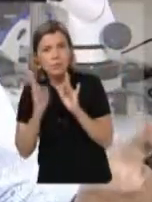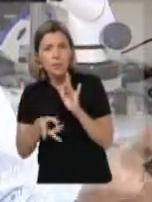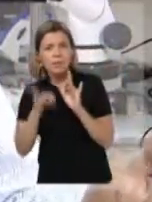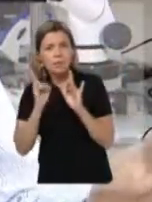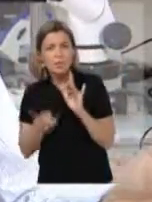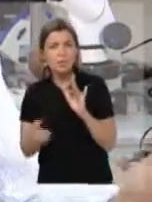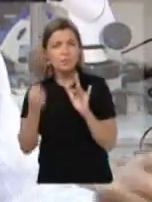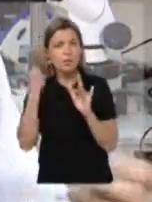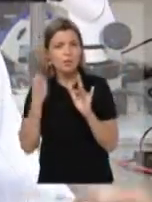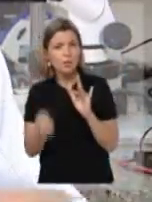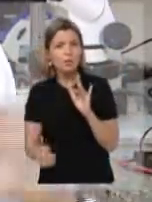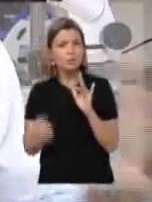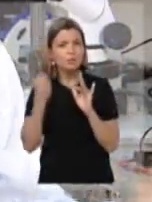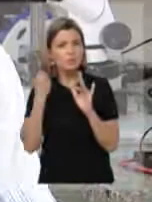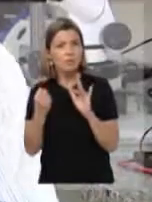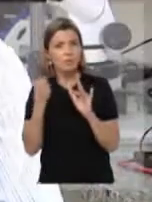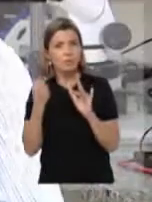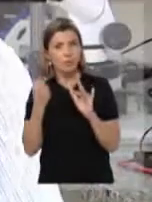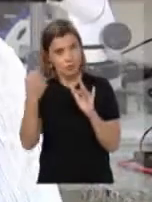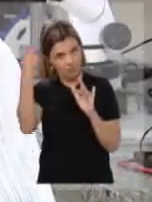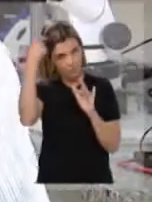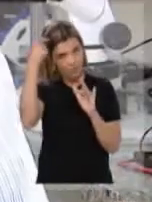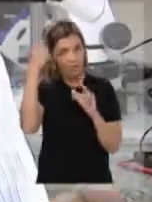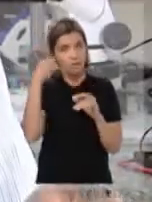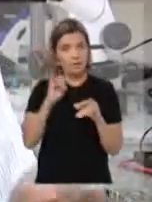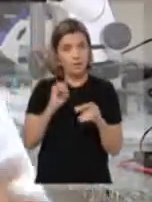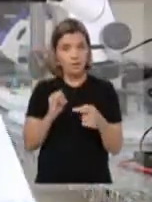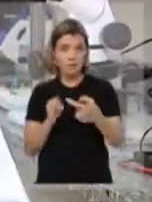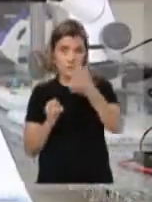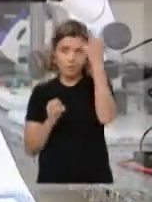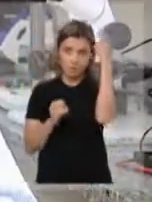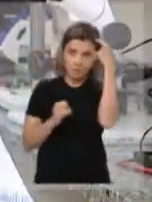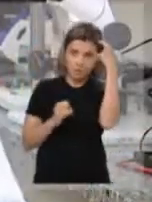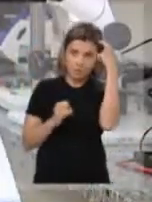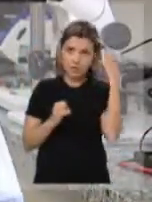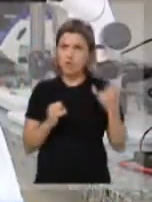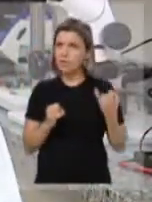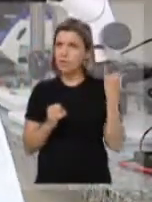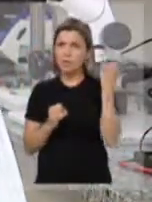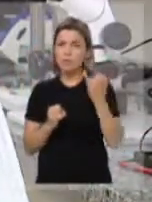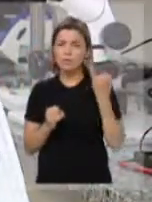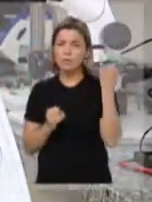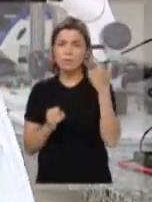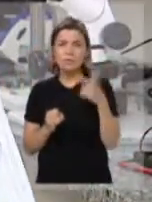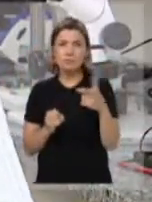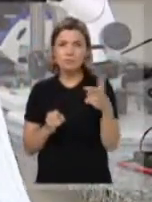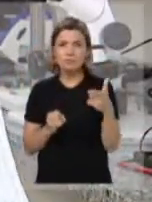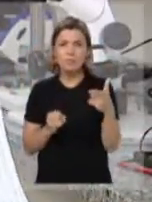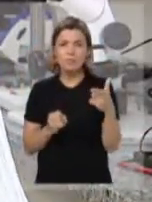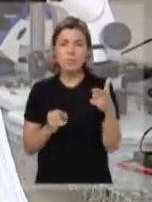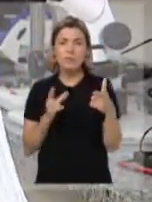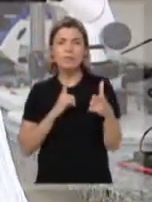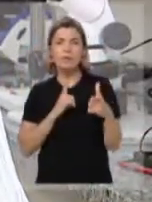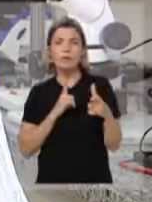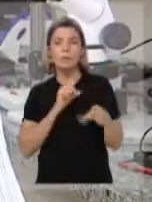aquele processamento de informação são reforçados. E aquelas outras vias que não são importantes, elas são